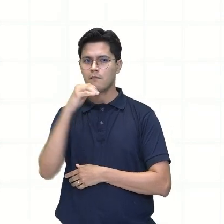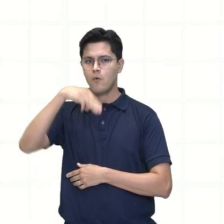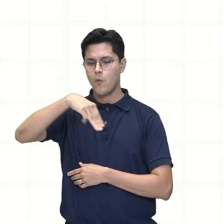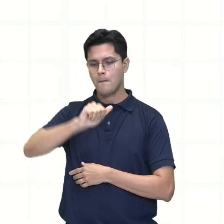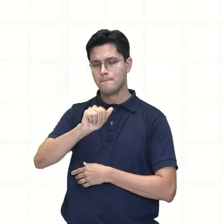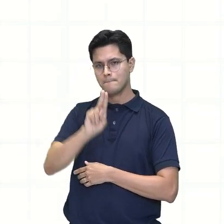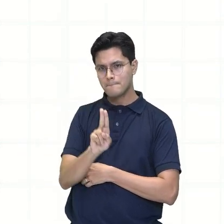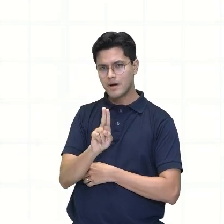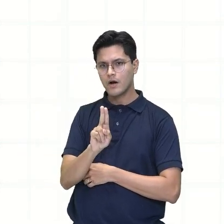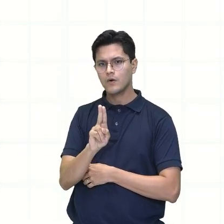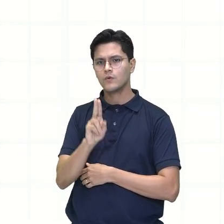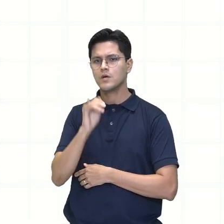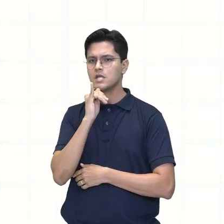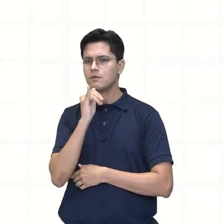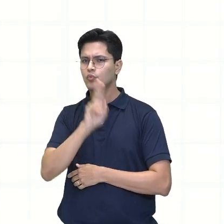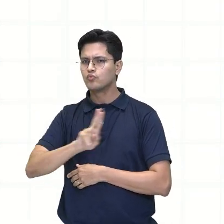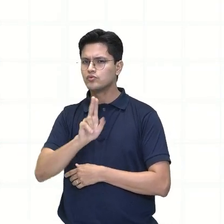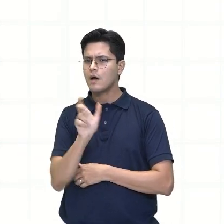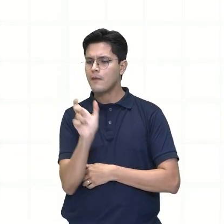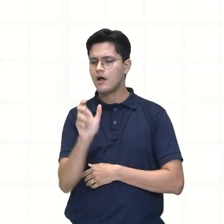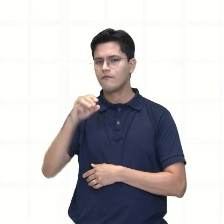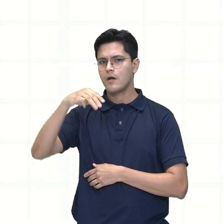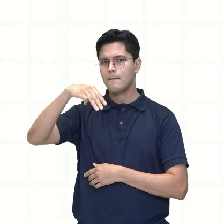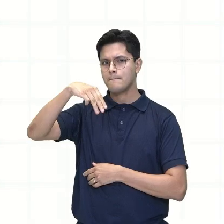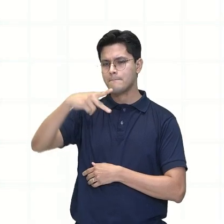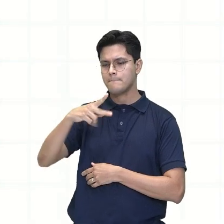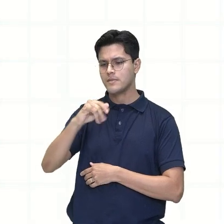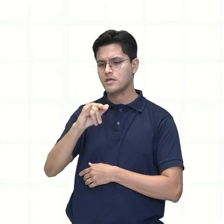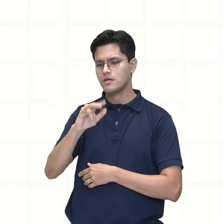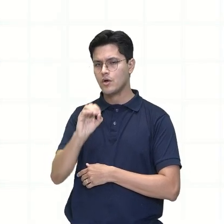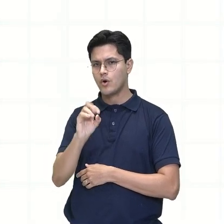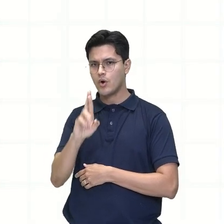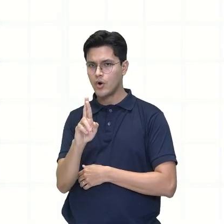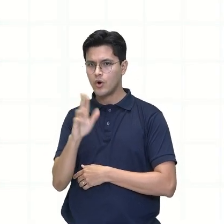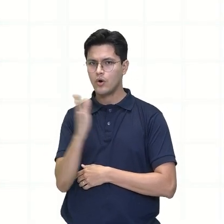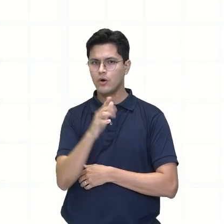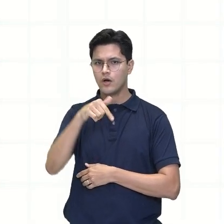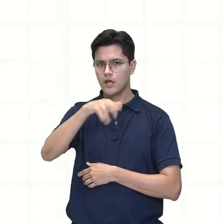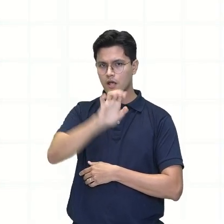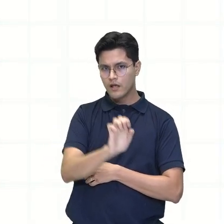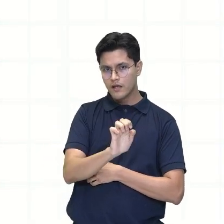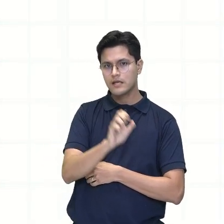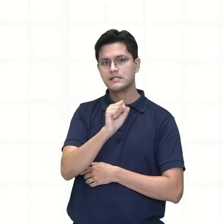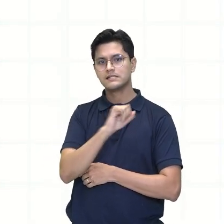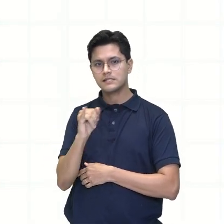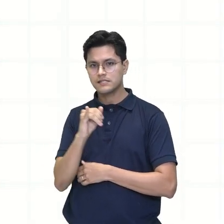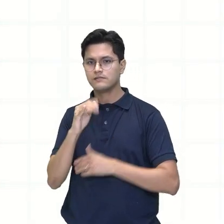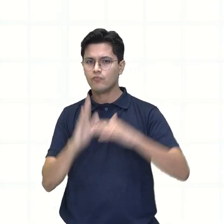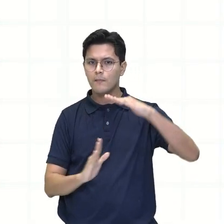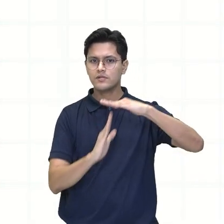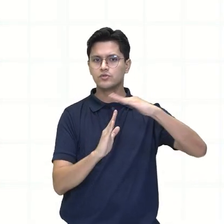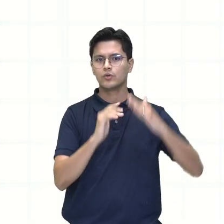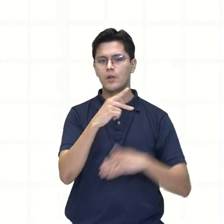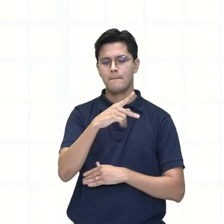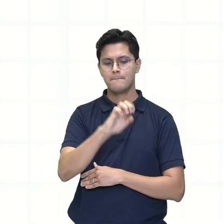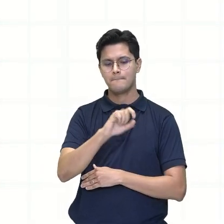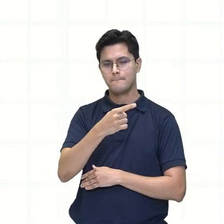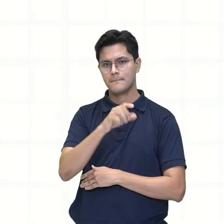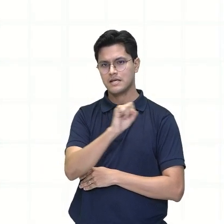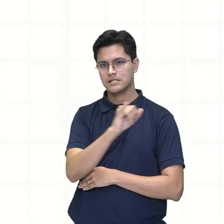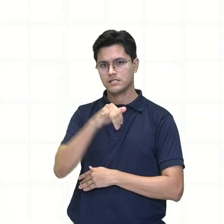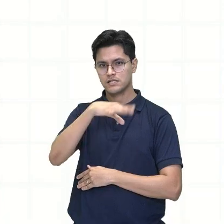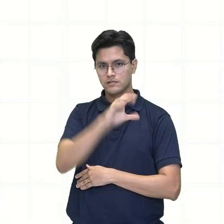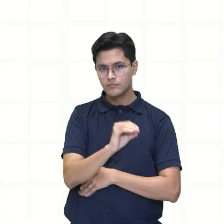o superlativo, nós temos o péssimo ou o pior. O grande, maior que, no grau comparativo de superioridade. Quando a gente